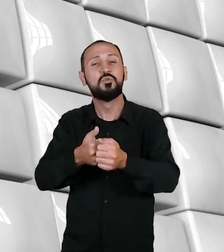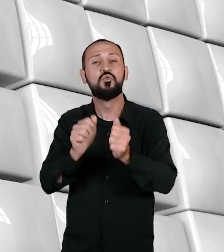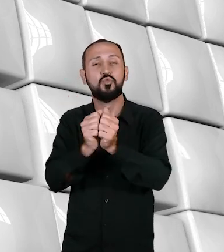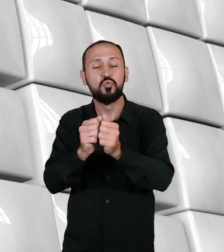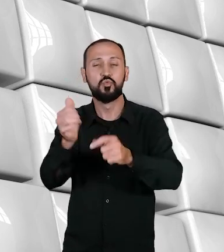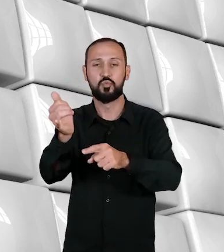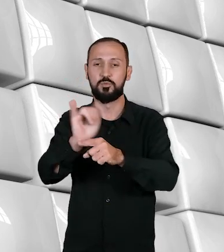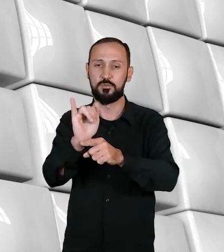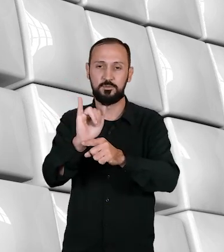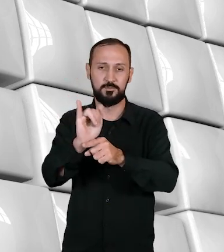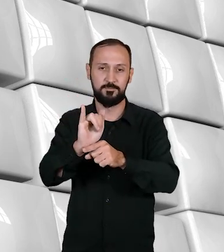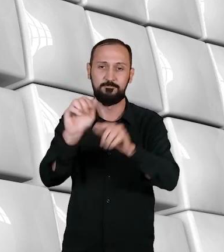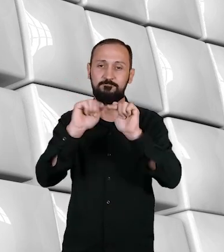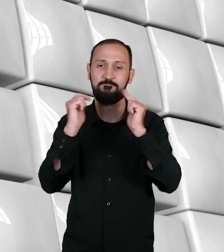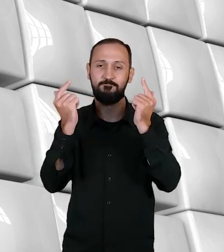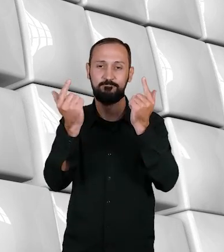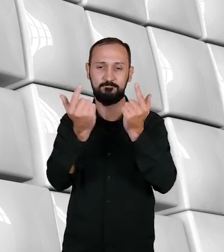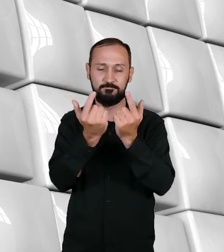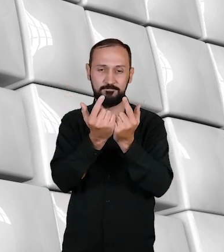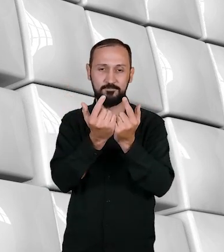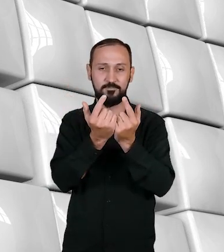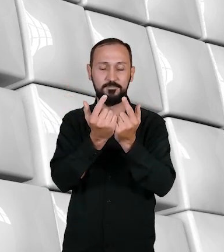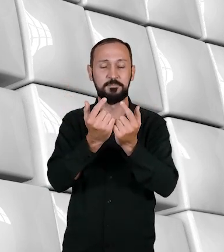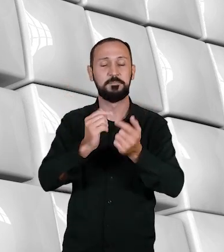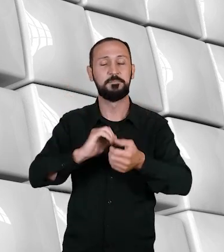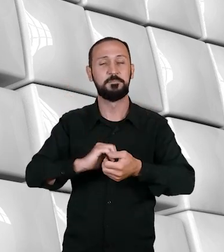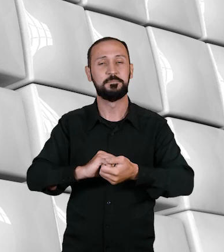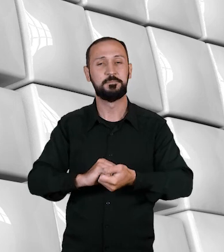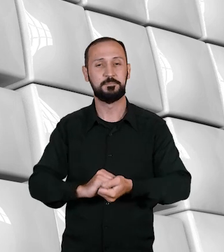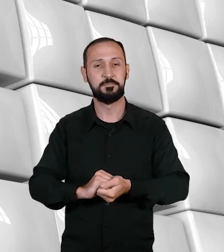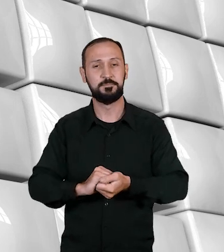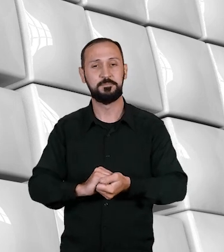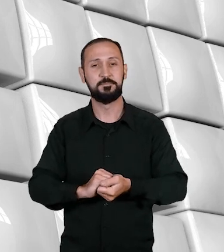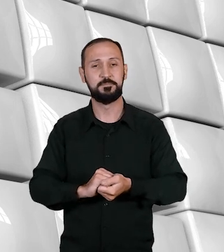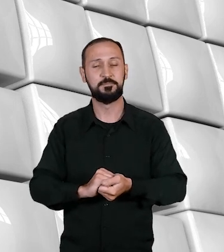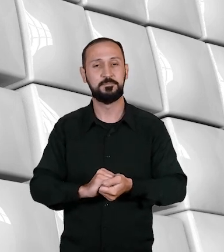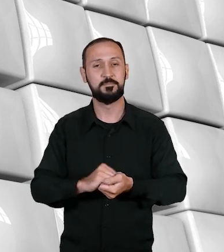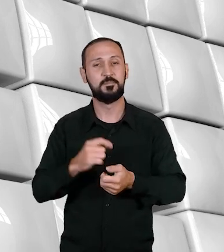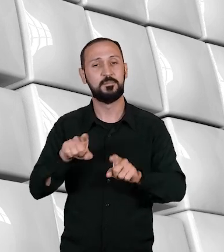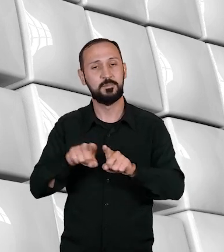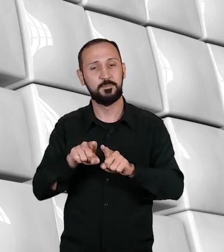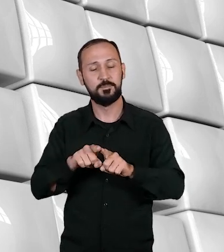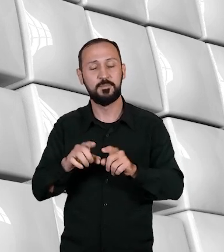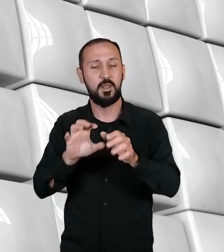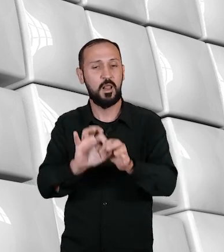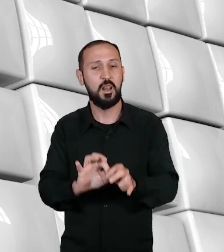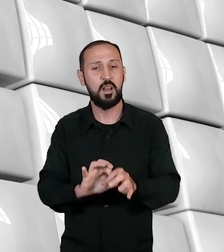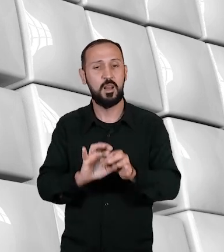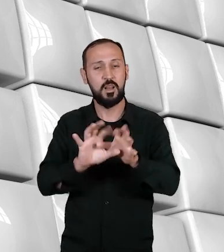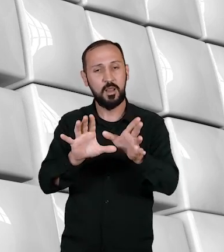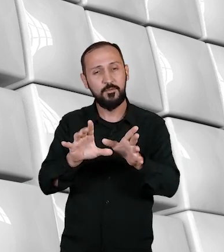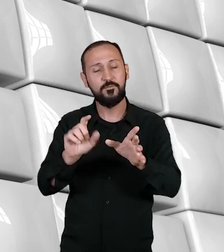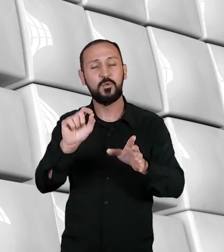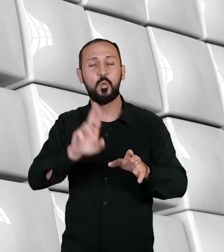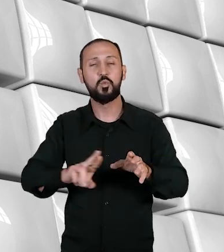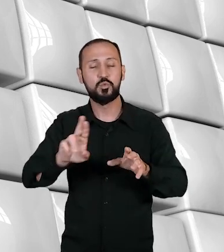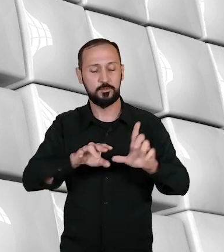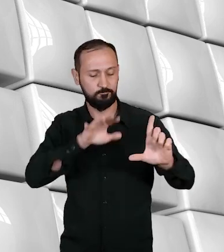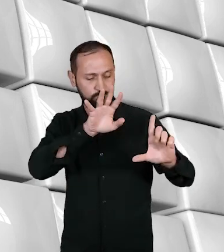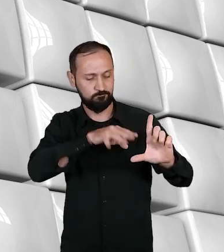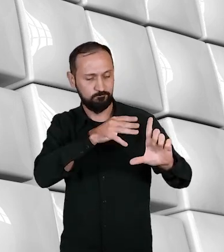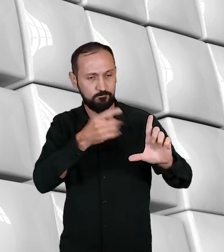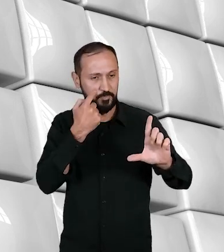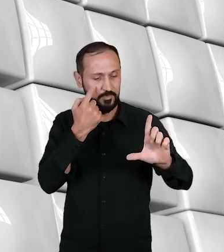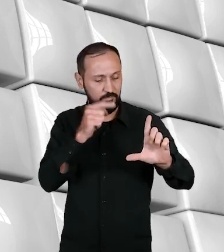no YouTube da Assembleia Legislativa de Mato Grosso do Sul, com acesso disponível por meio do